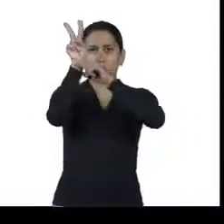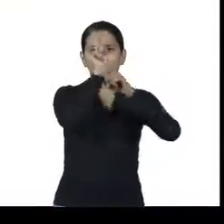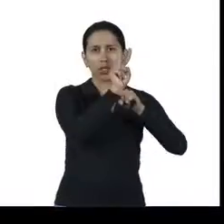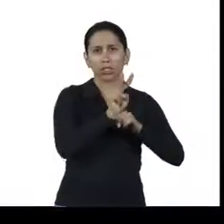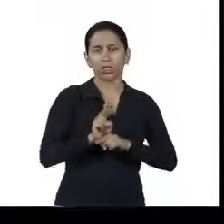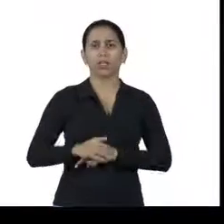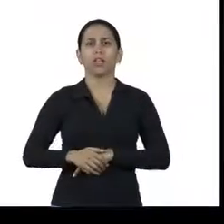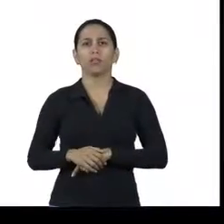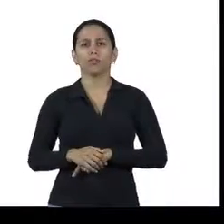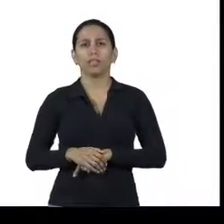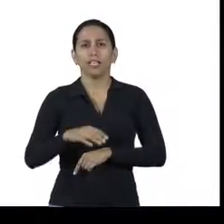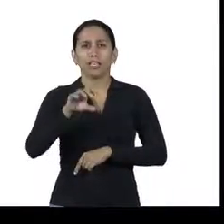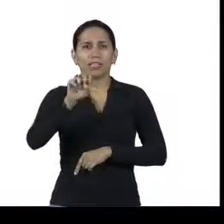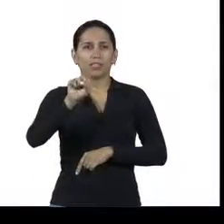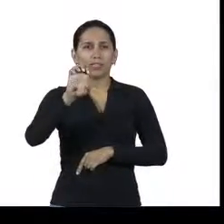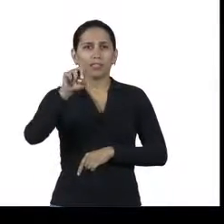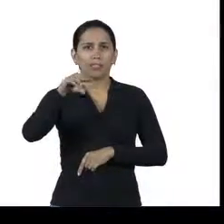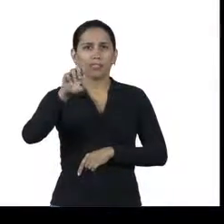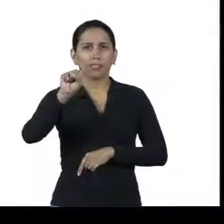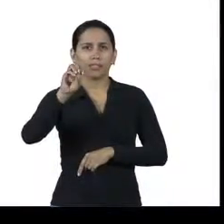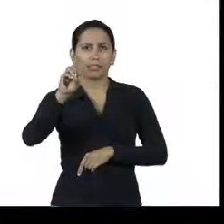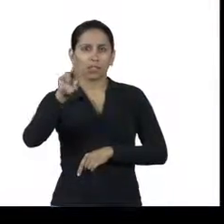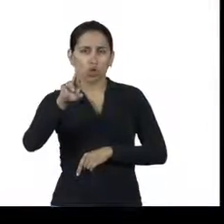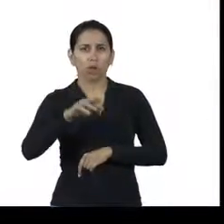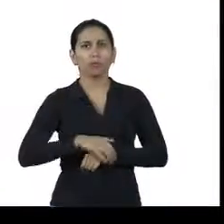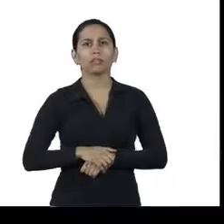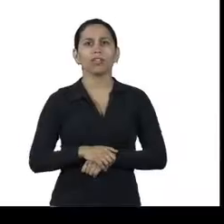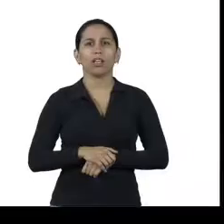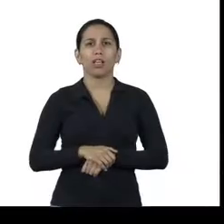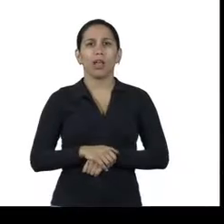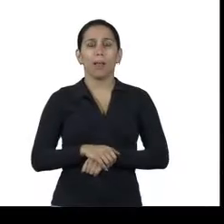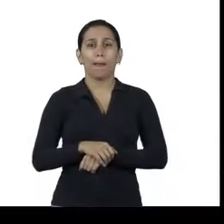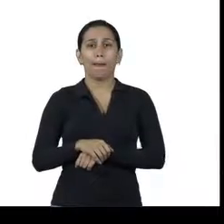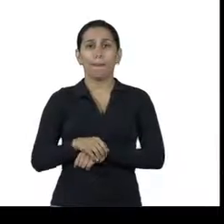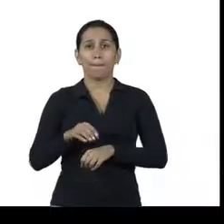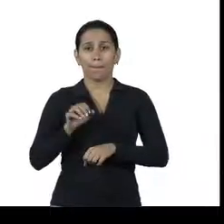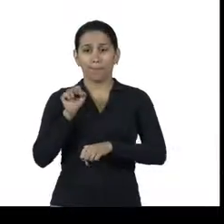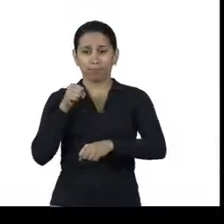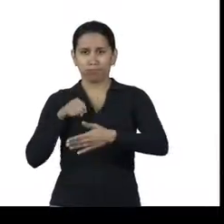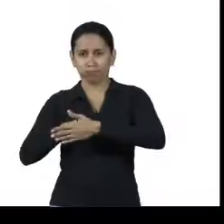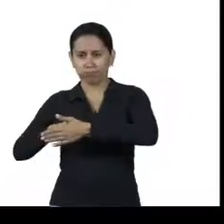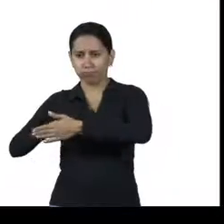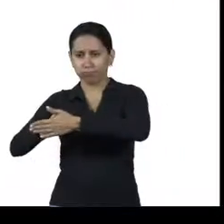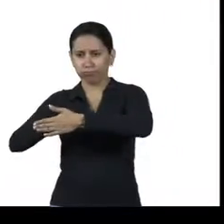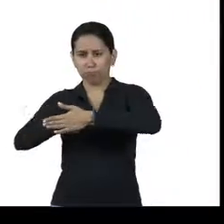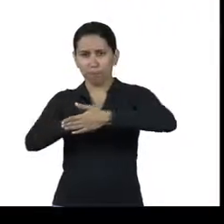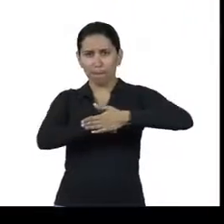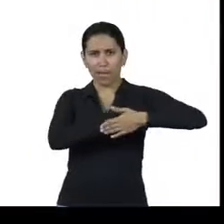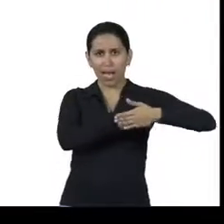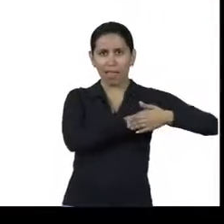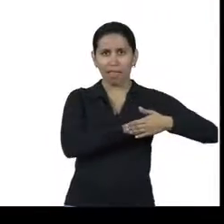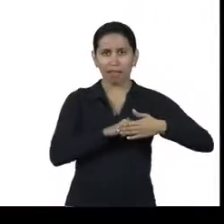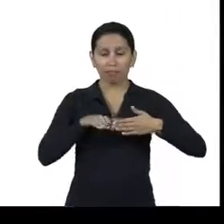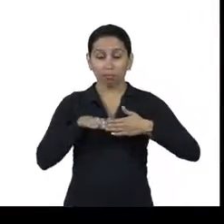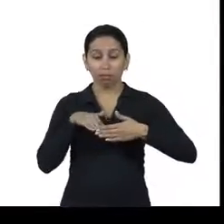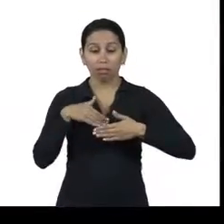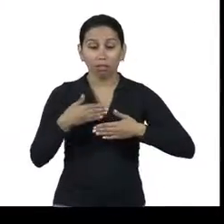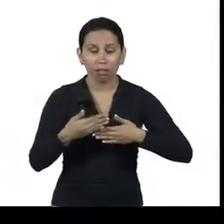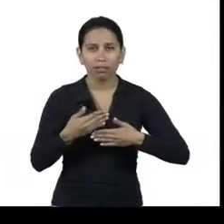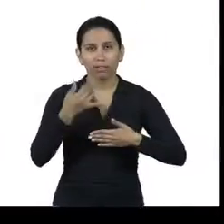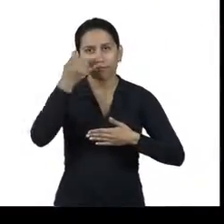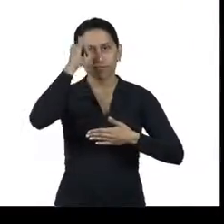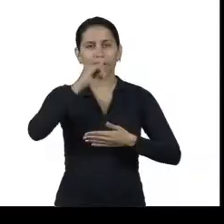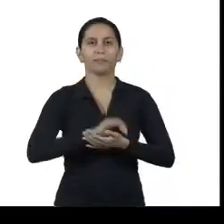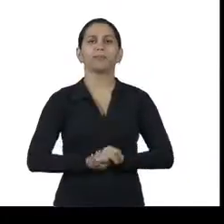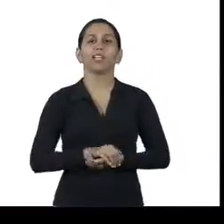máquinas, sensores, barreiras de proteção, isolamento de área de risco. Esses são alguns tipos de